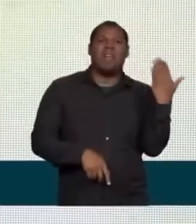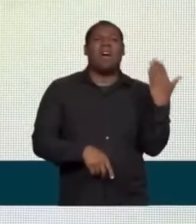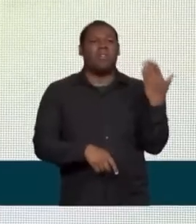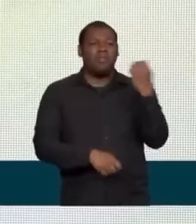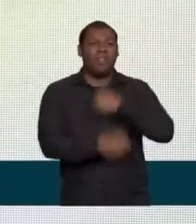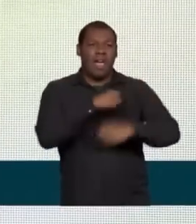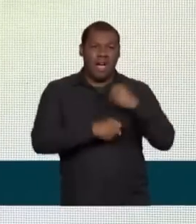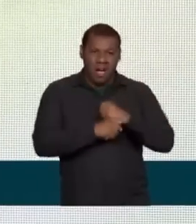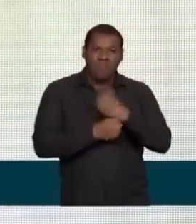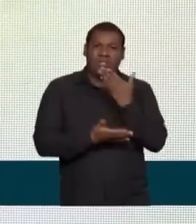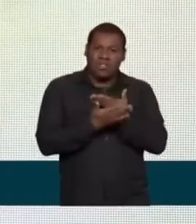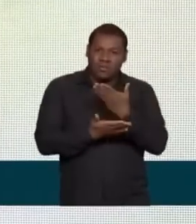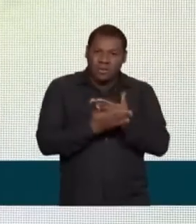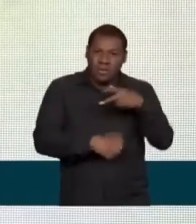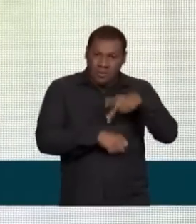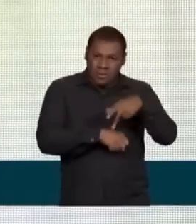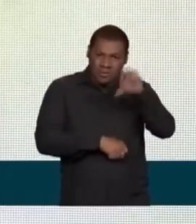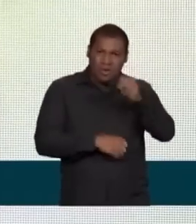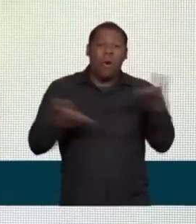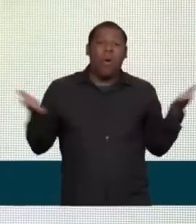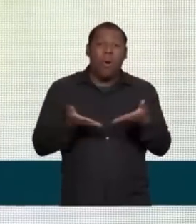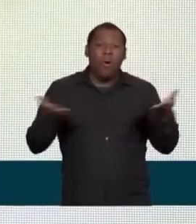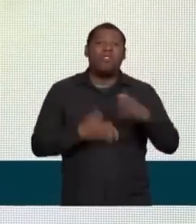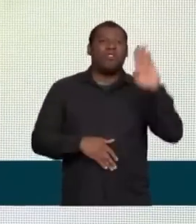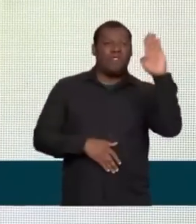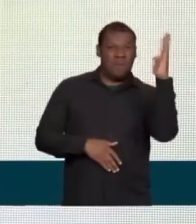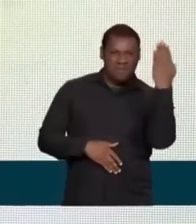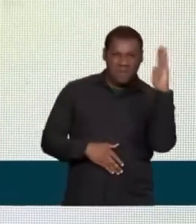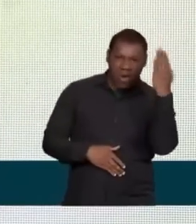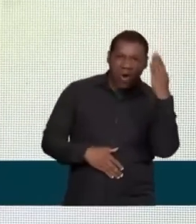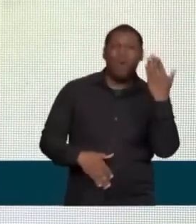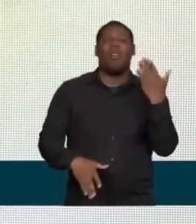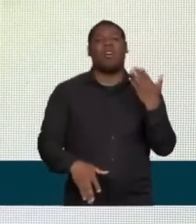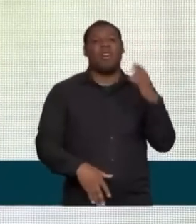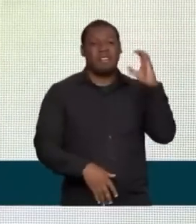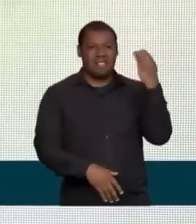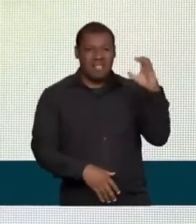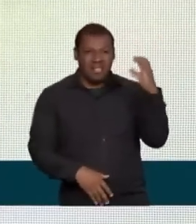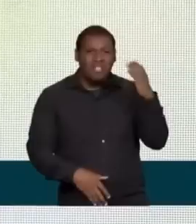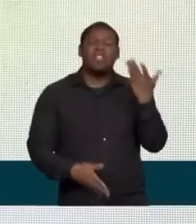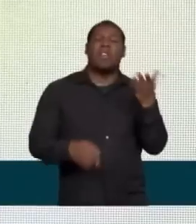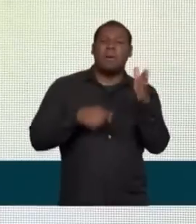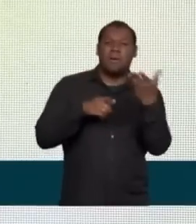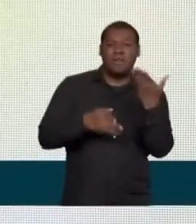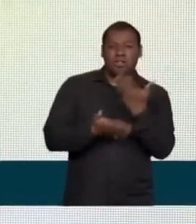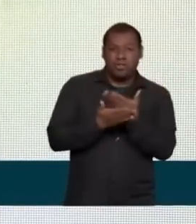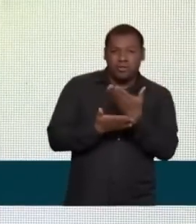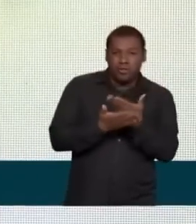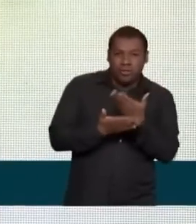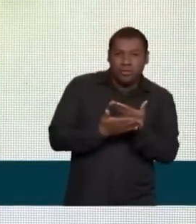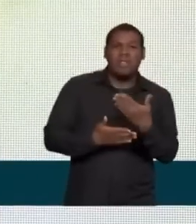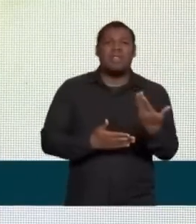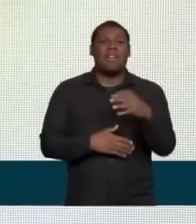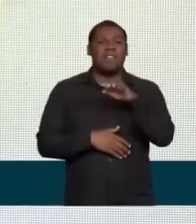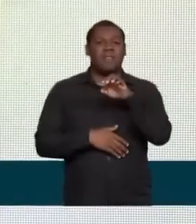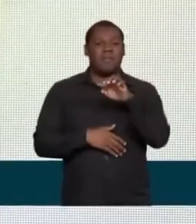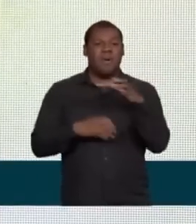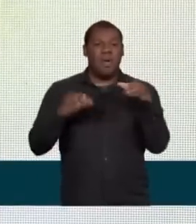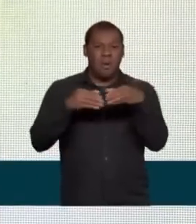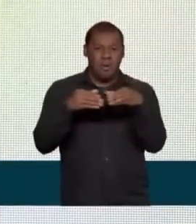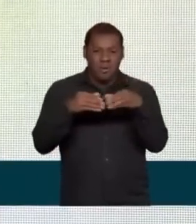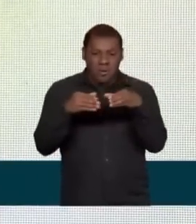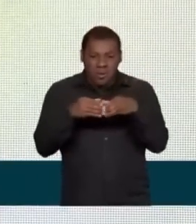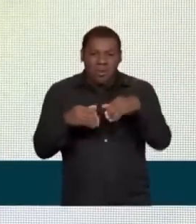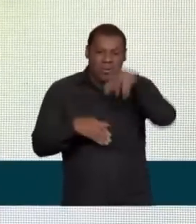pós-graduação. Hoje sou bióloga, sou cientista, estudo ecologia de insetos e tenho um interesse especial